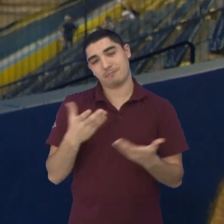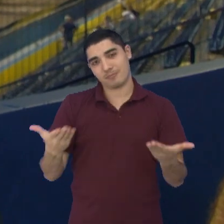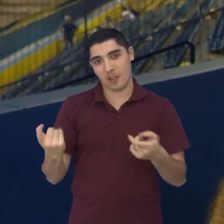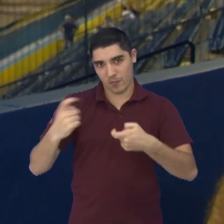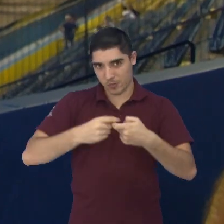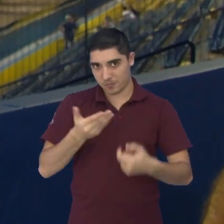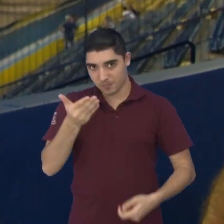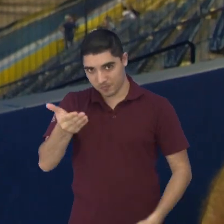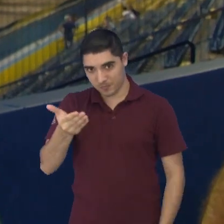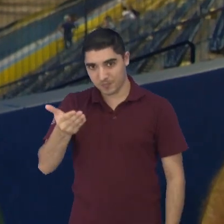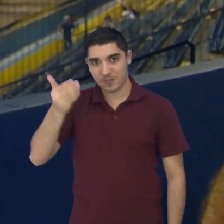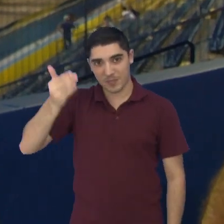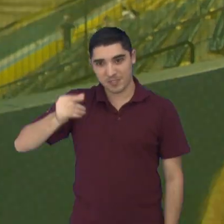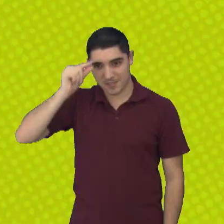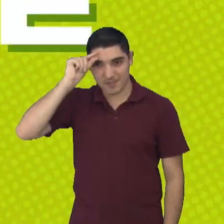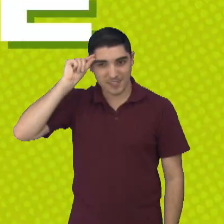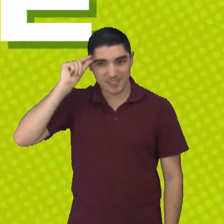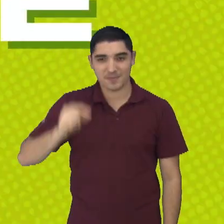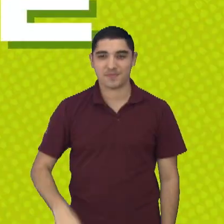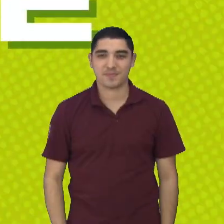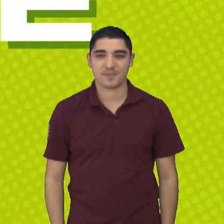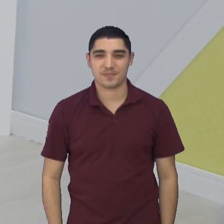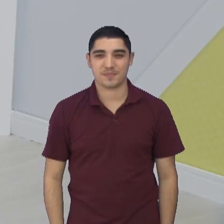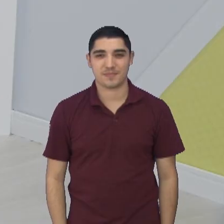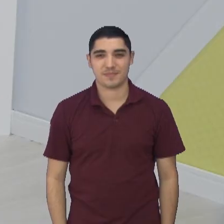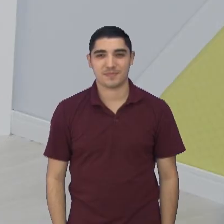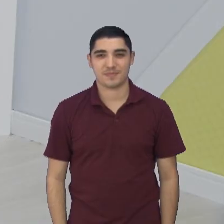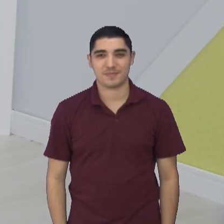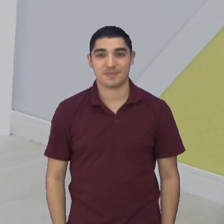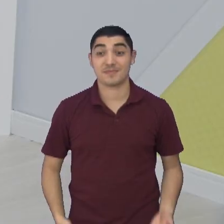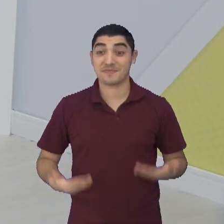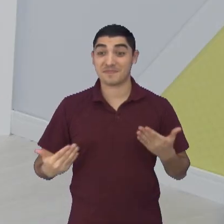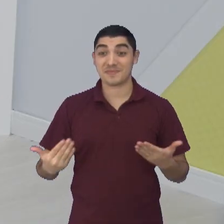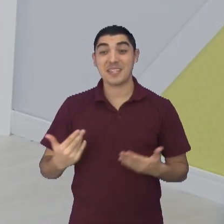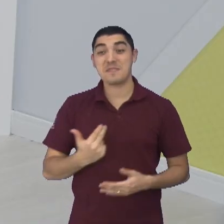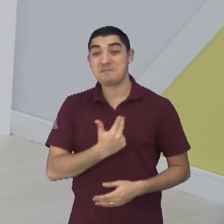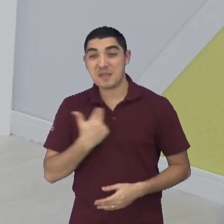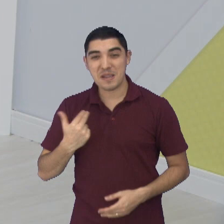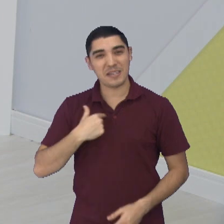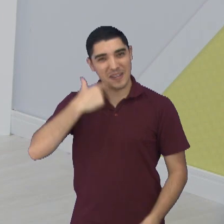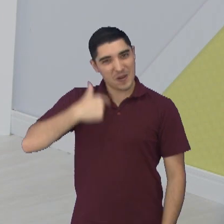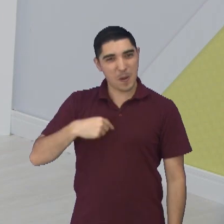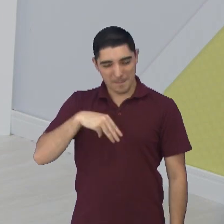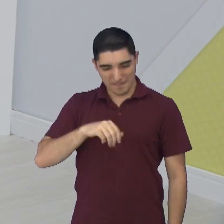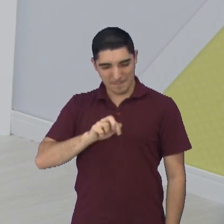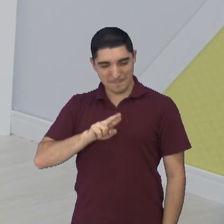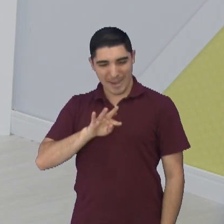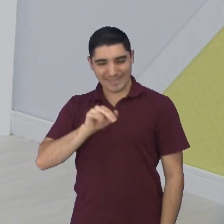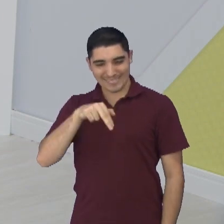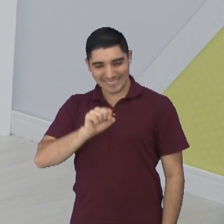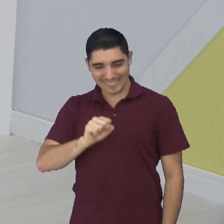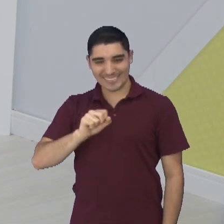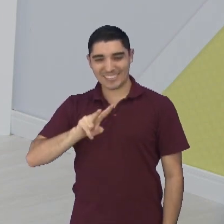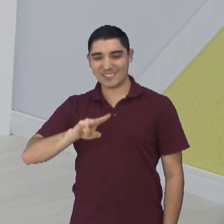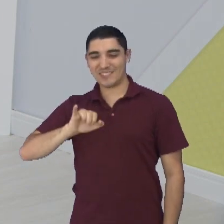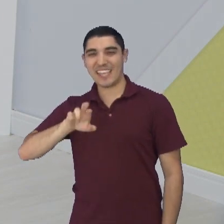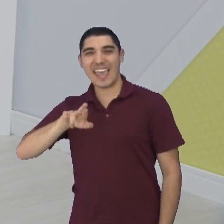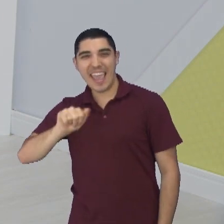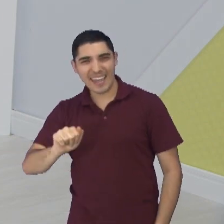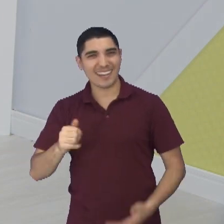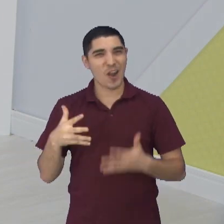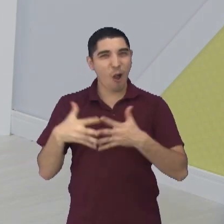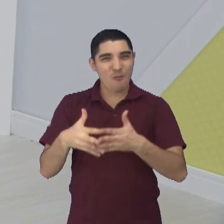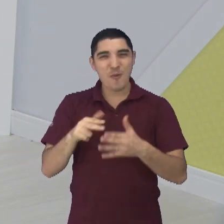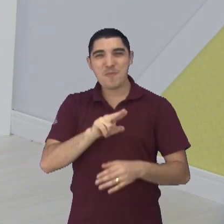ao estúdio, com você, Vieira. Você foi me chamar de Martins Pereira, é isso? Martins Vieira, que beleza.